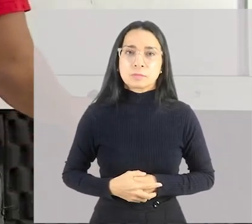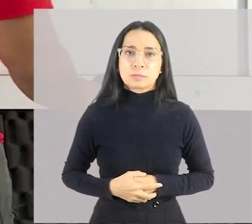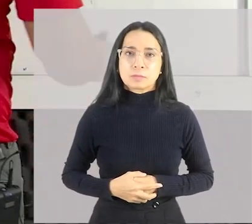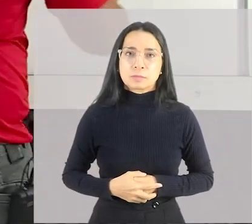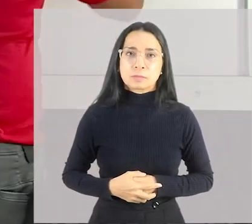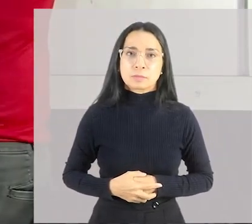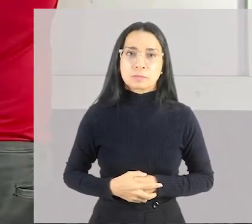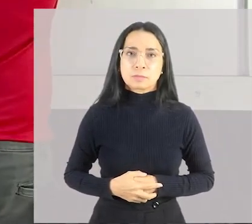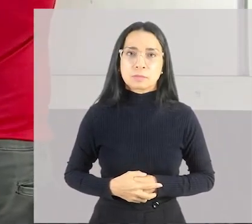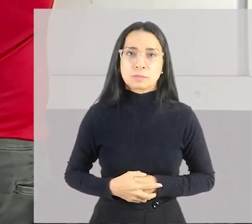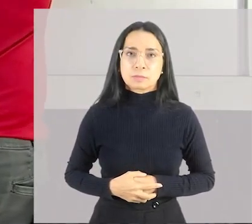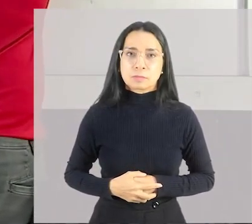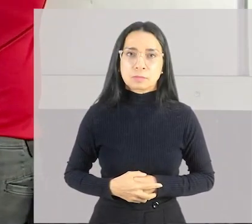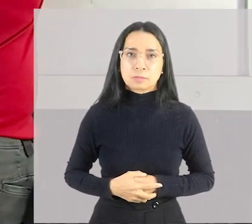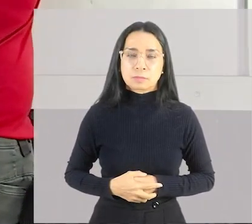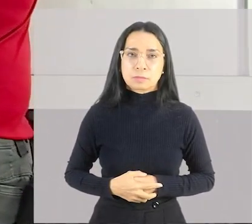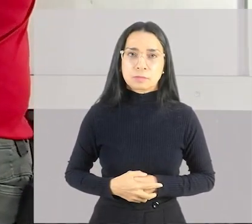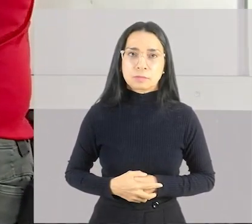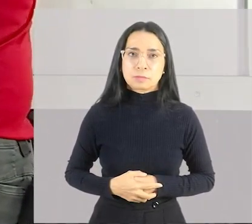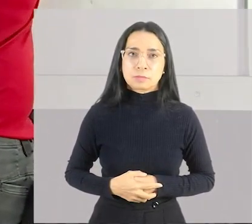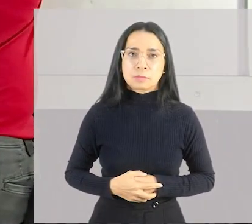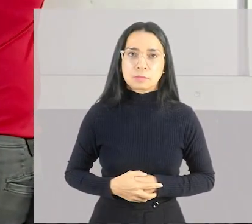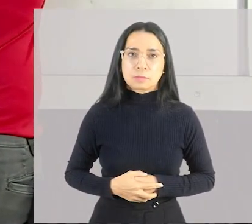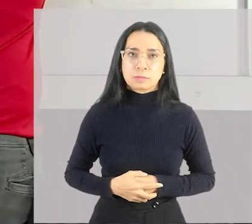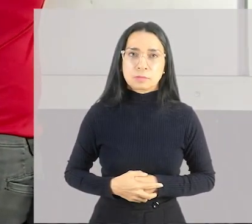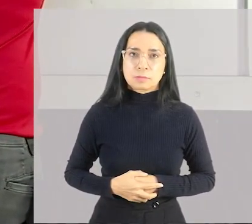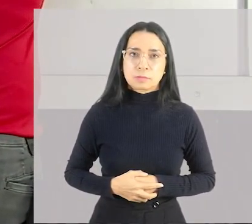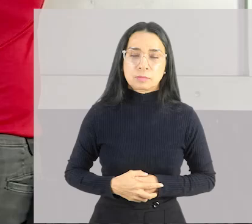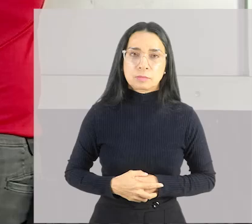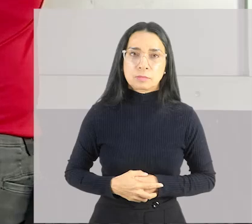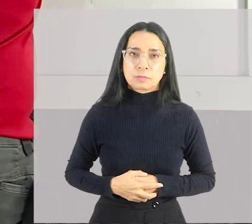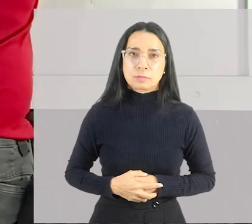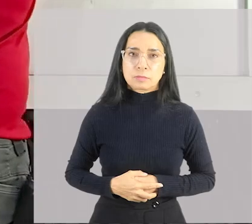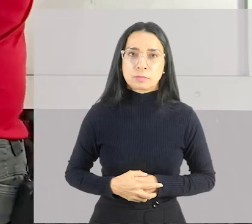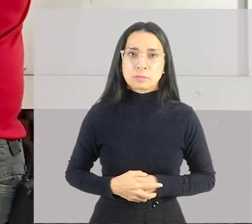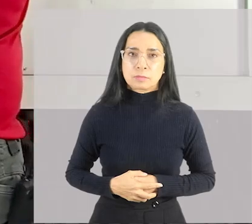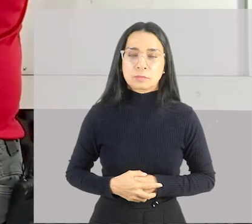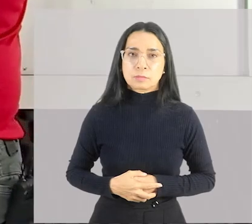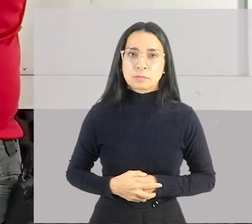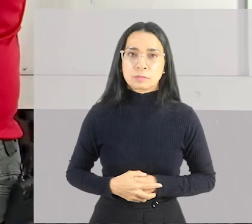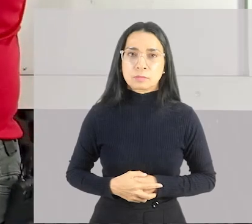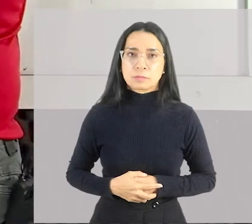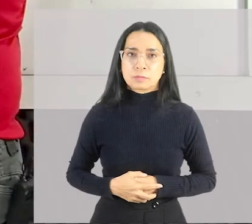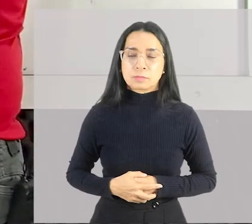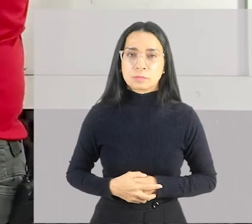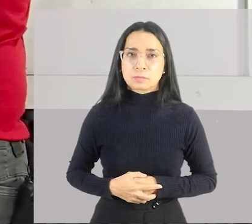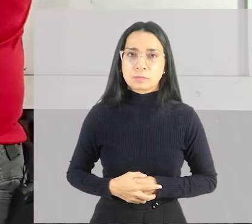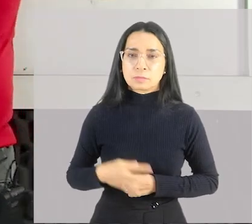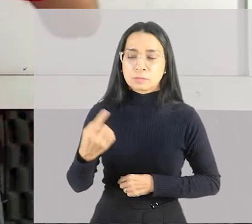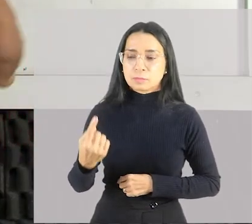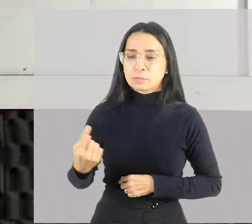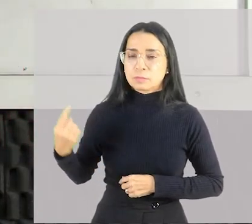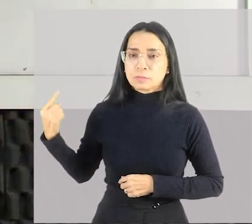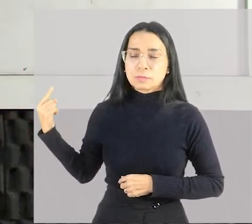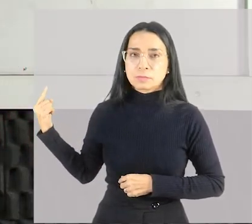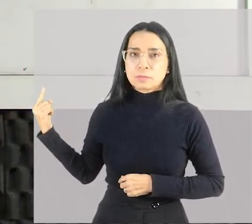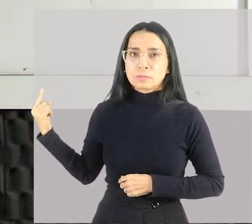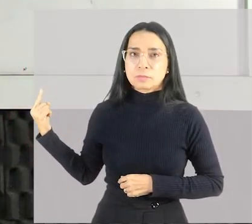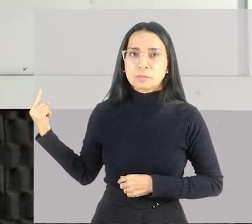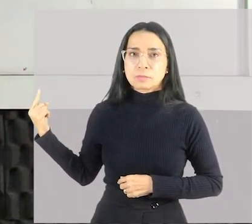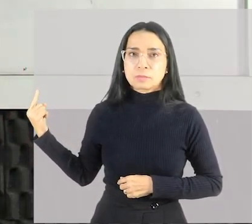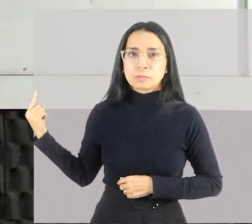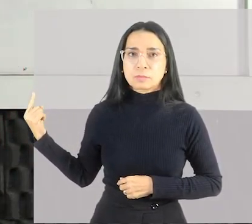simplificar com 2 aqui vai dar 2 aqui vai dar 1